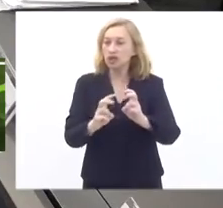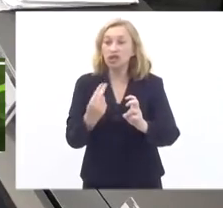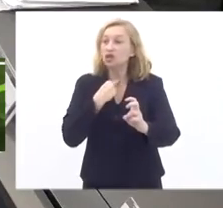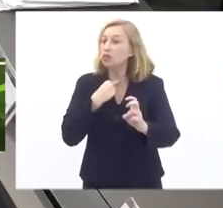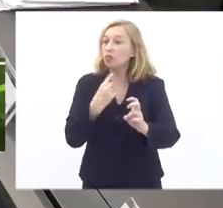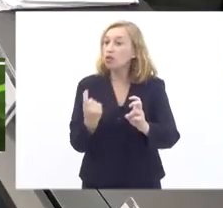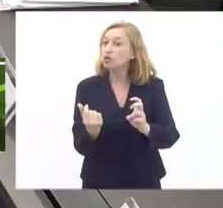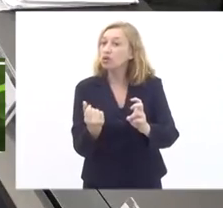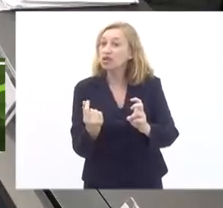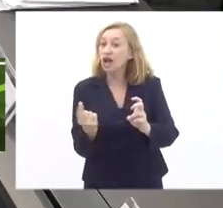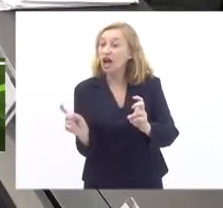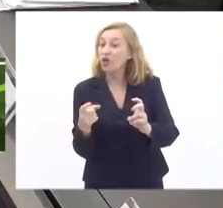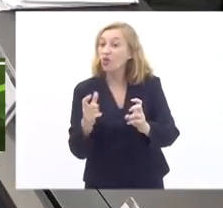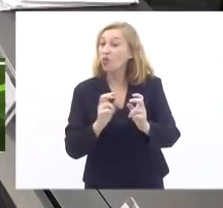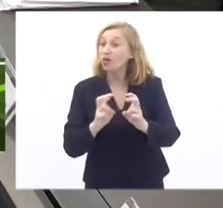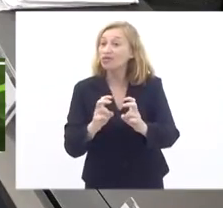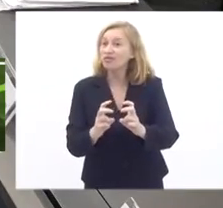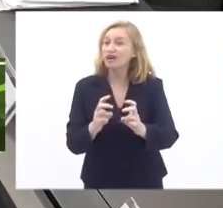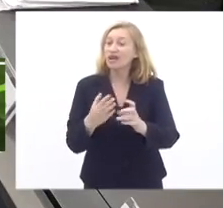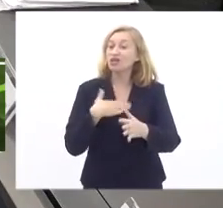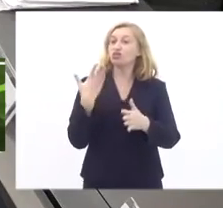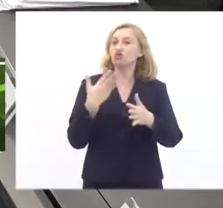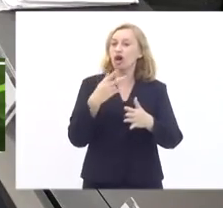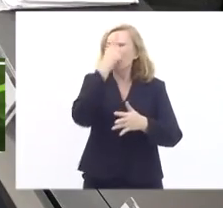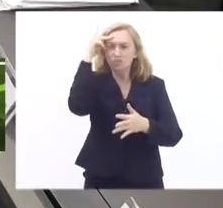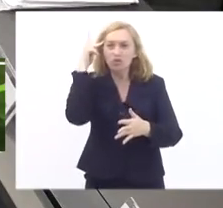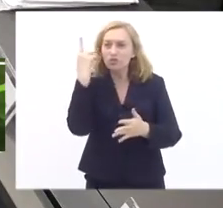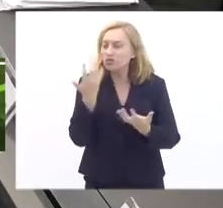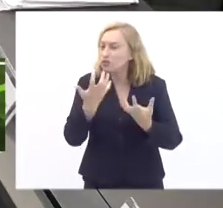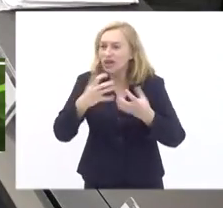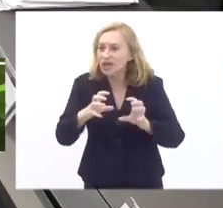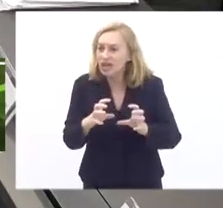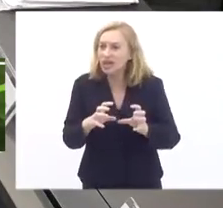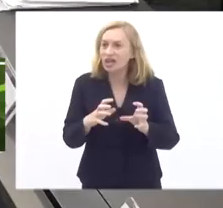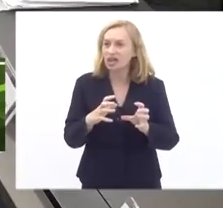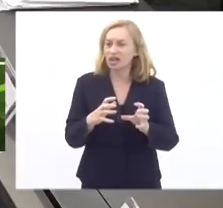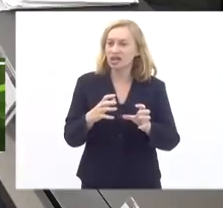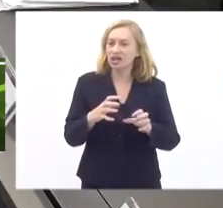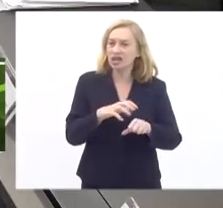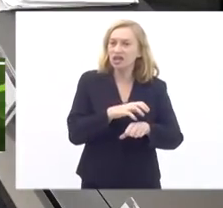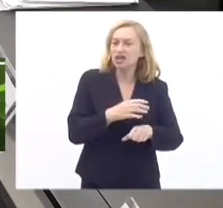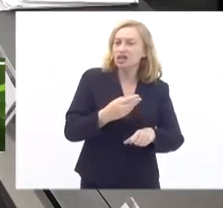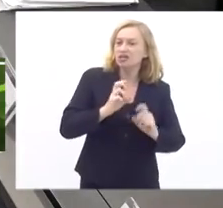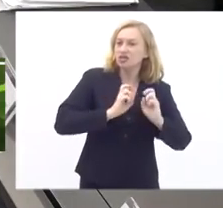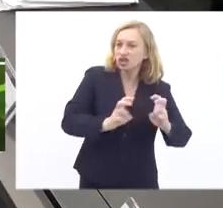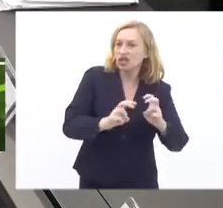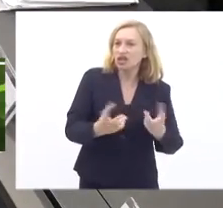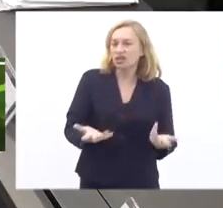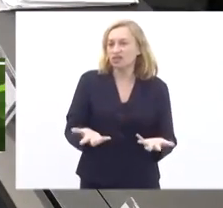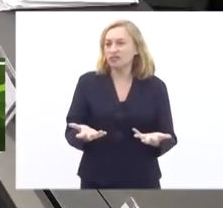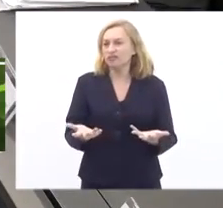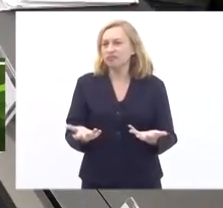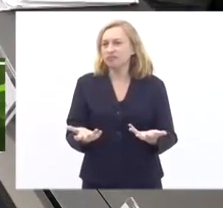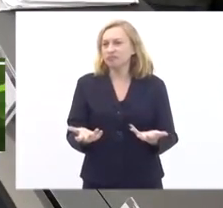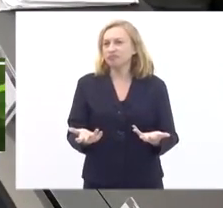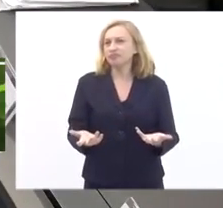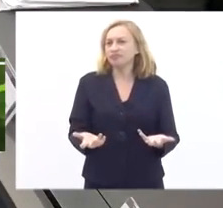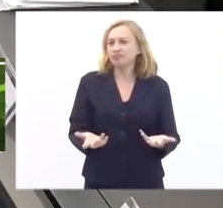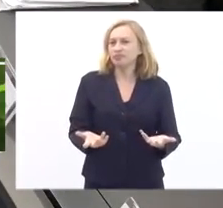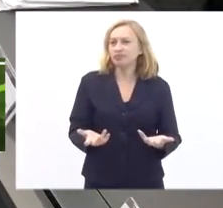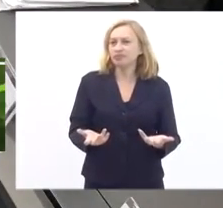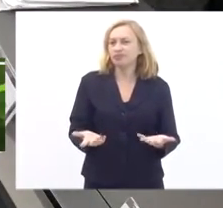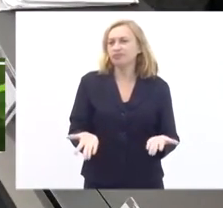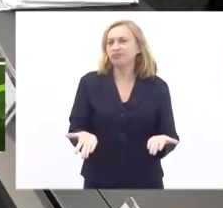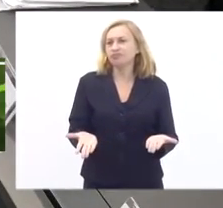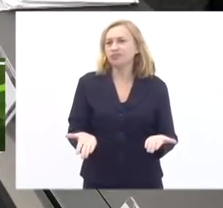aumento tarifário. Isso vai afugentar o passageiro, porque o trabalhador não tem esse aumento. A maior parte das pessoas ainda estão trabalhando aí de forma ainda. É, vamos dizer